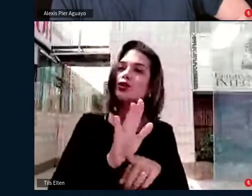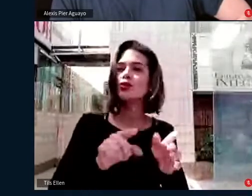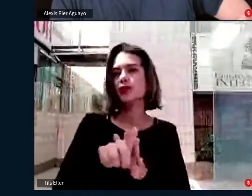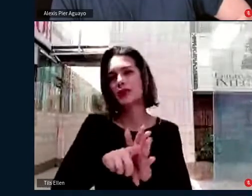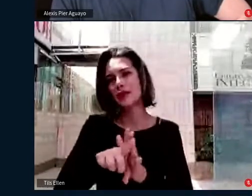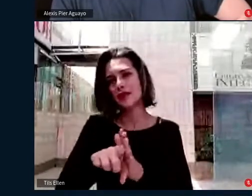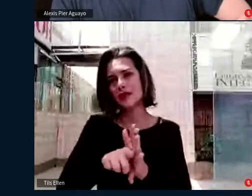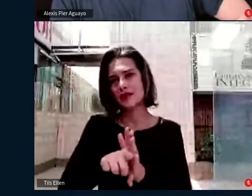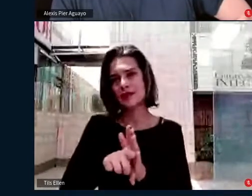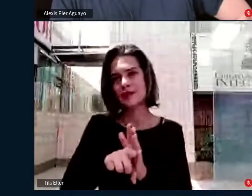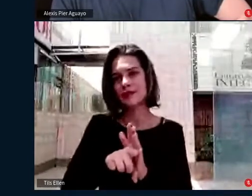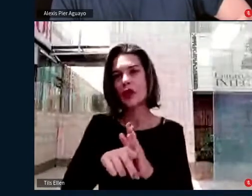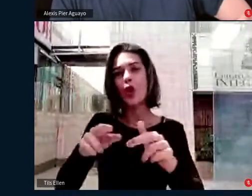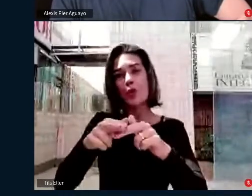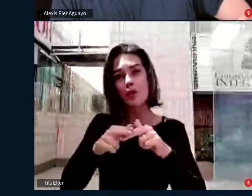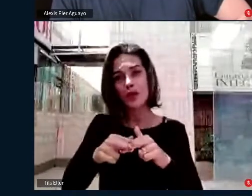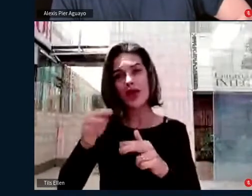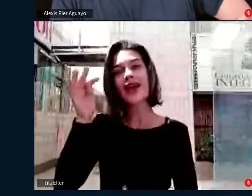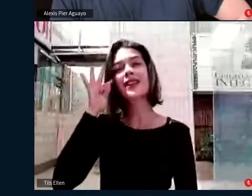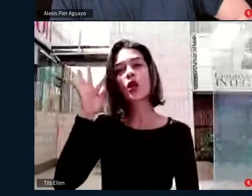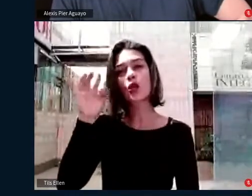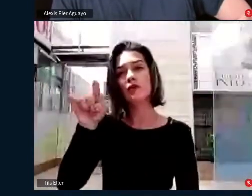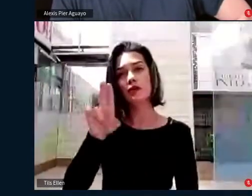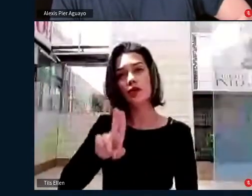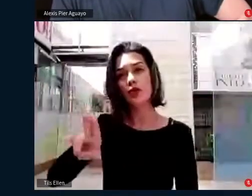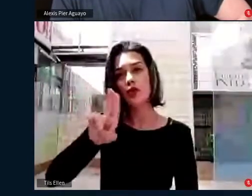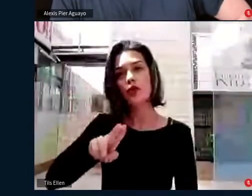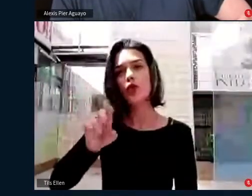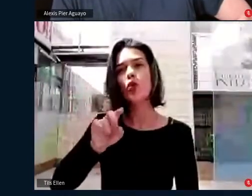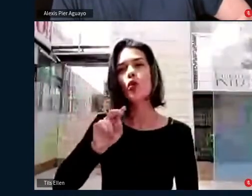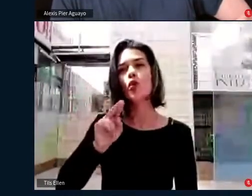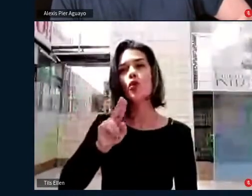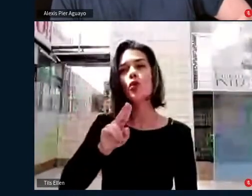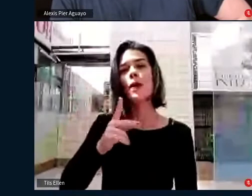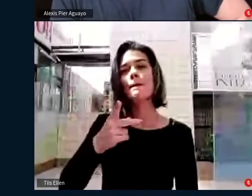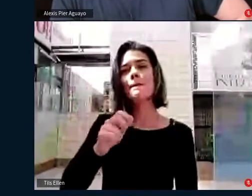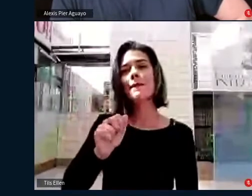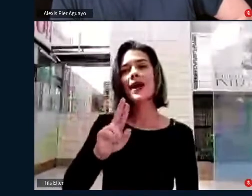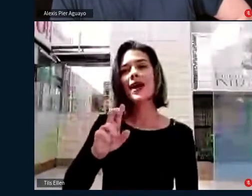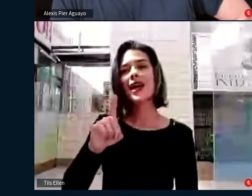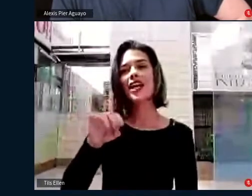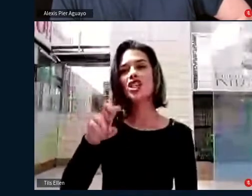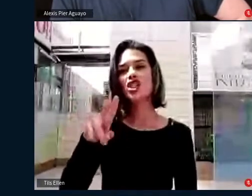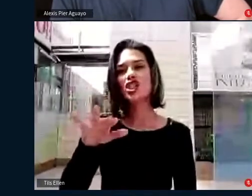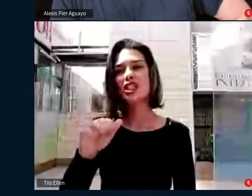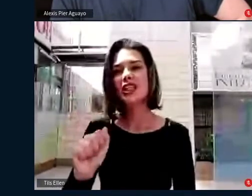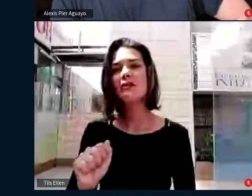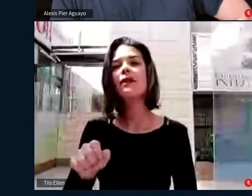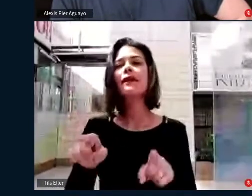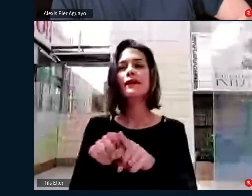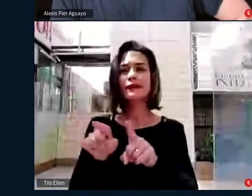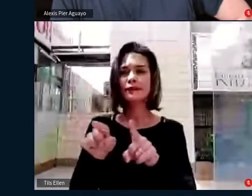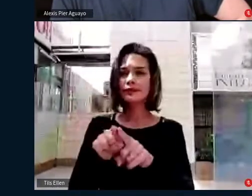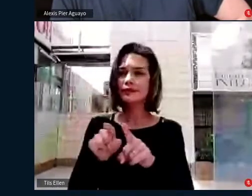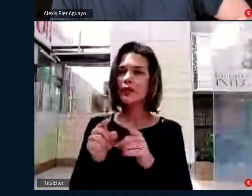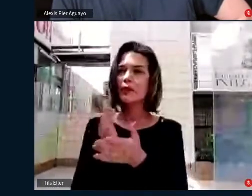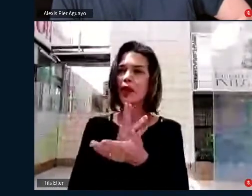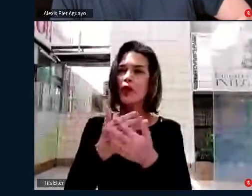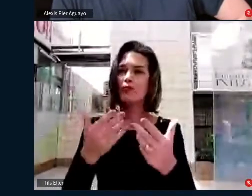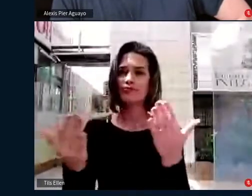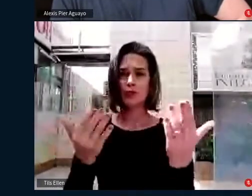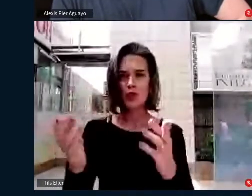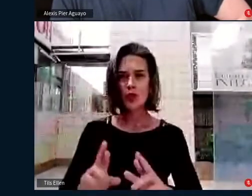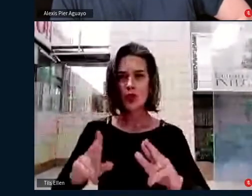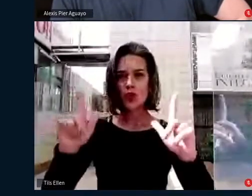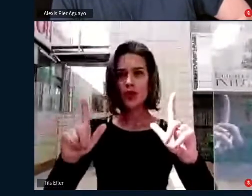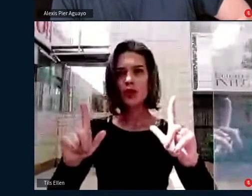texto, vai discutir lá num texto sobre paradigmas, convergências, de que nos estudos da interpretação, a